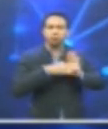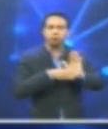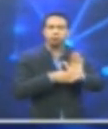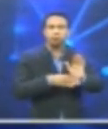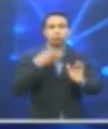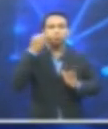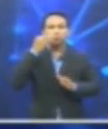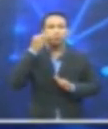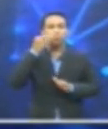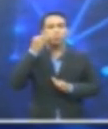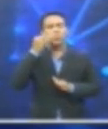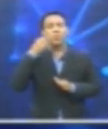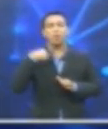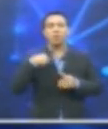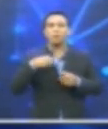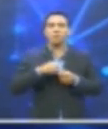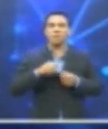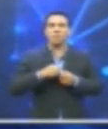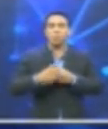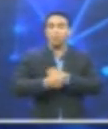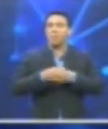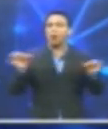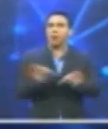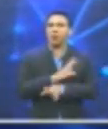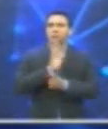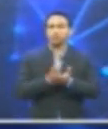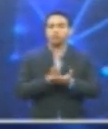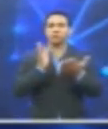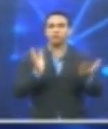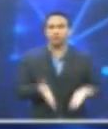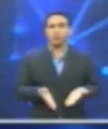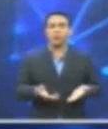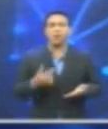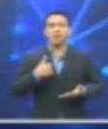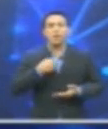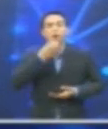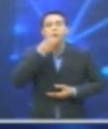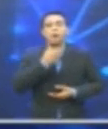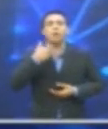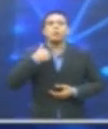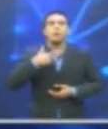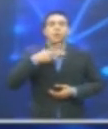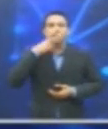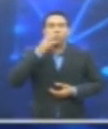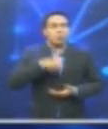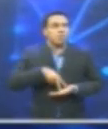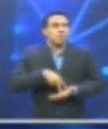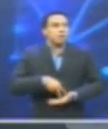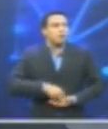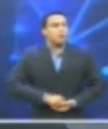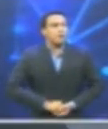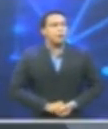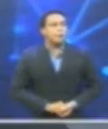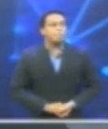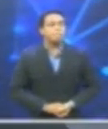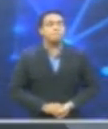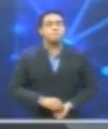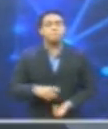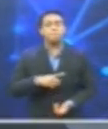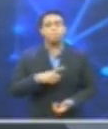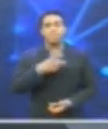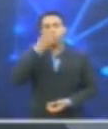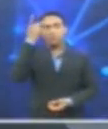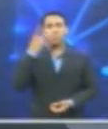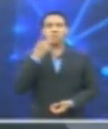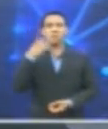cumpri a minha missão e para mim foi uma grande missão cumprida e saí de lá de cabeça erguida. Candidato Henrique tem 1 minuto